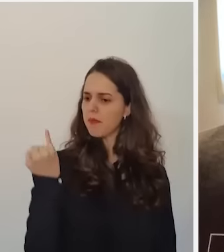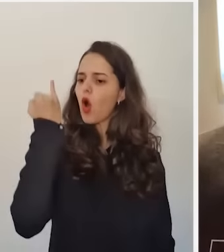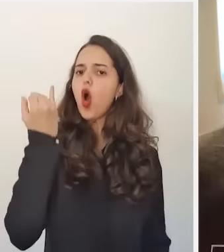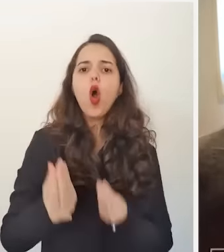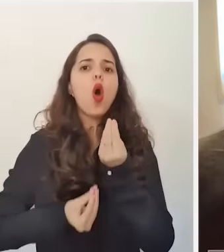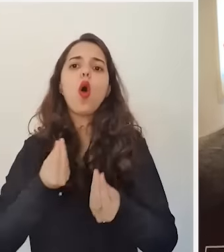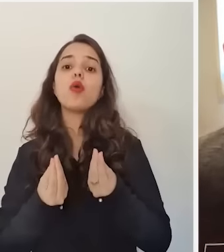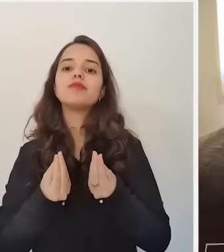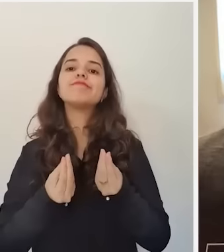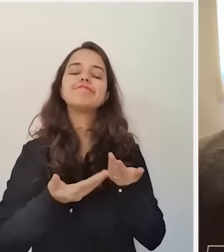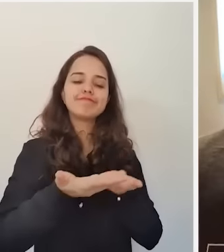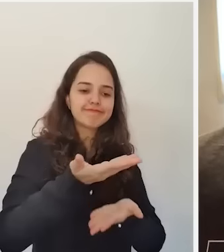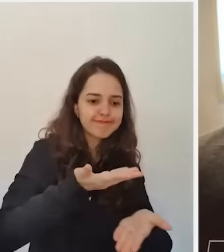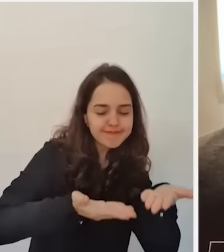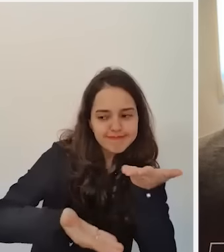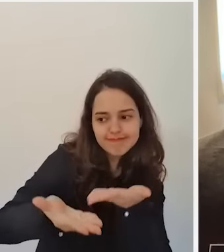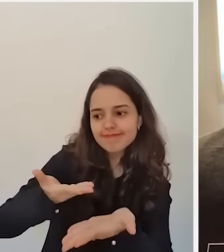sirva